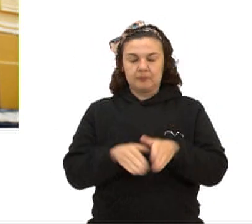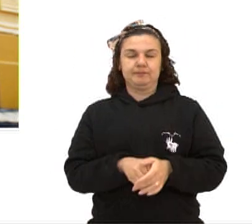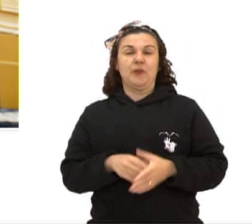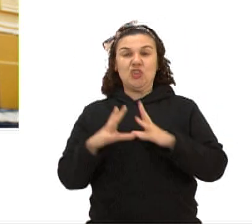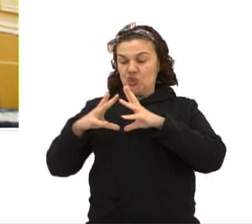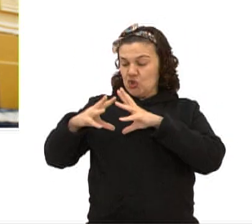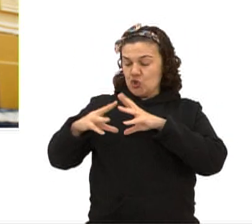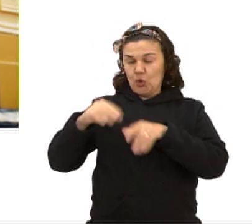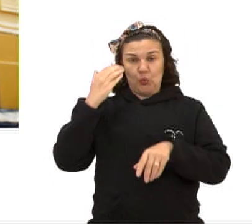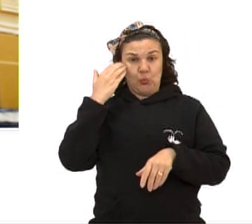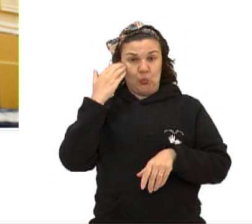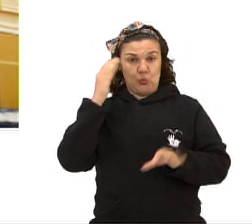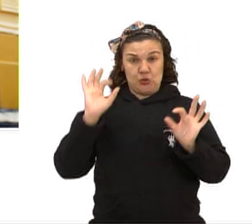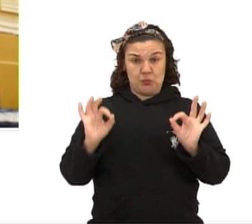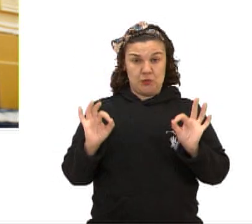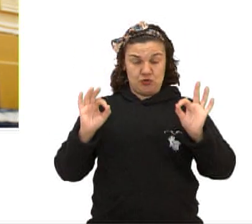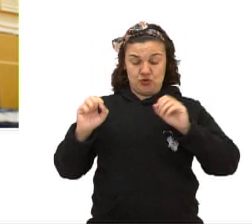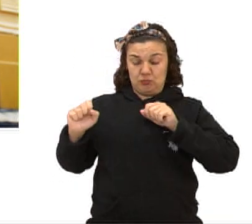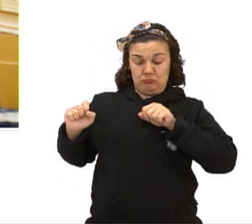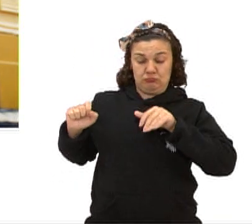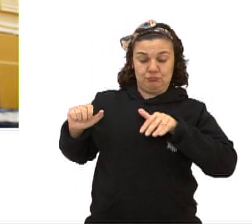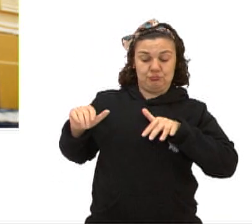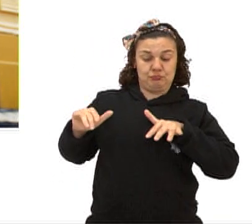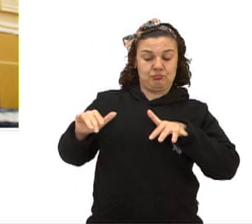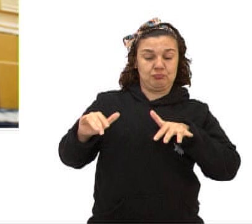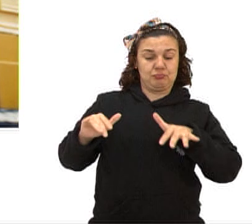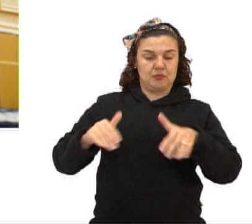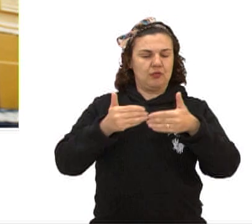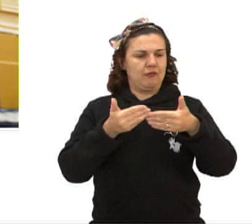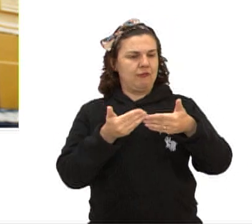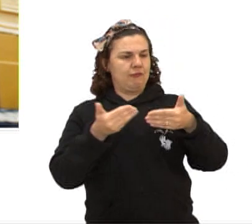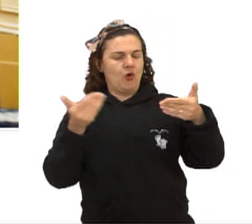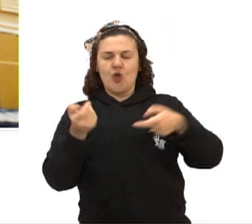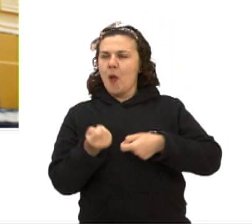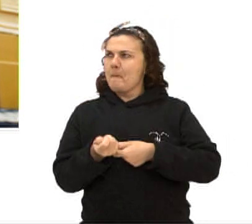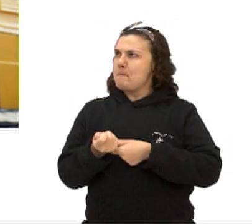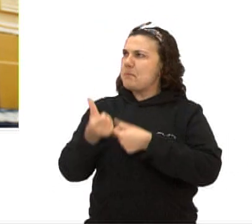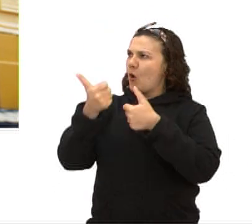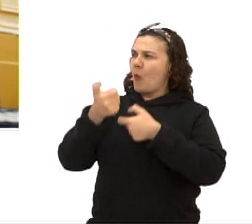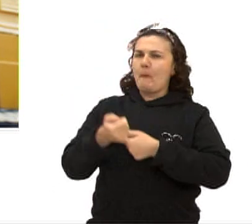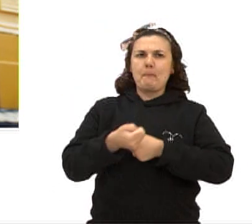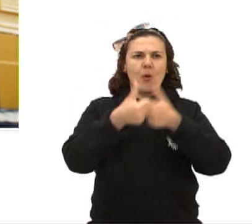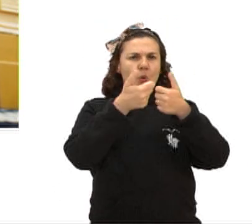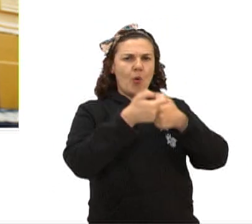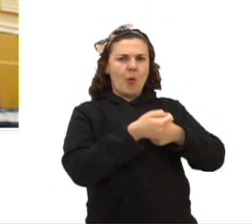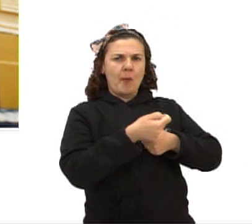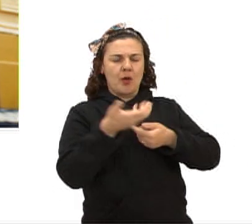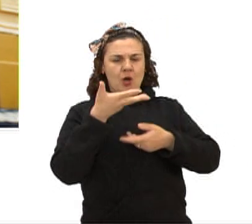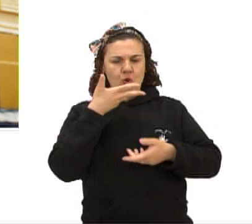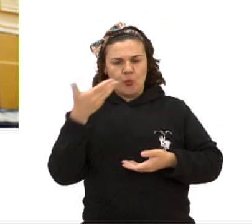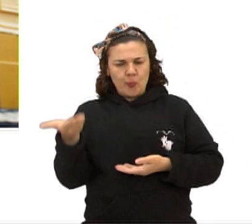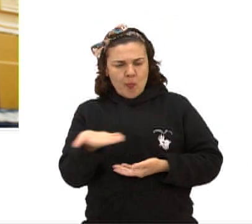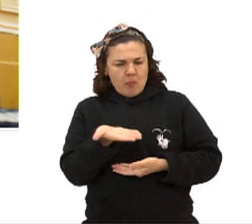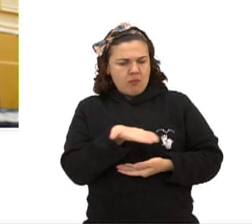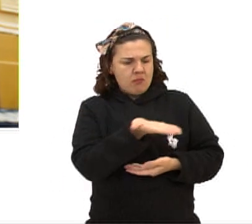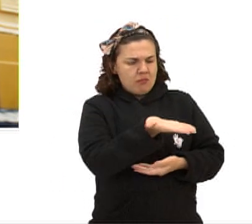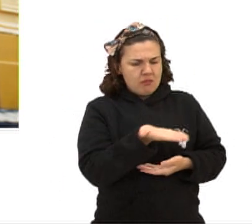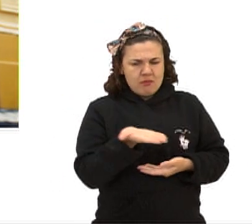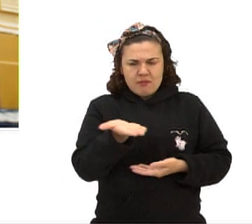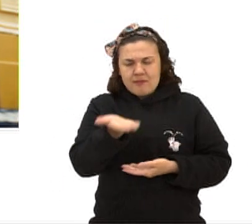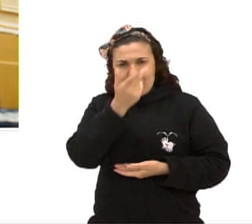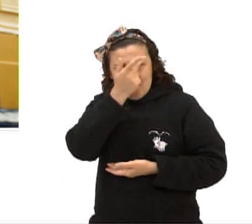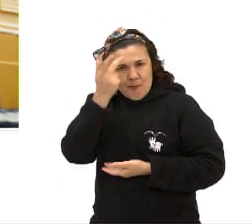sociedade curitibana compareceu, foram abertos garrafas de champanhe, foi servido um lanche maravilhoso para